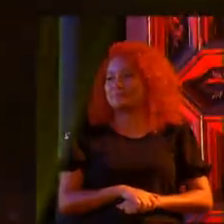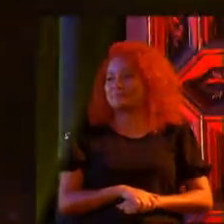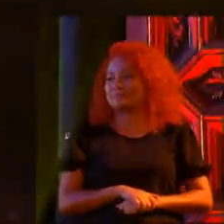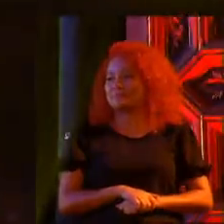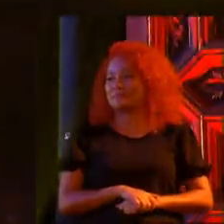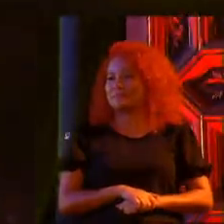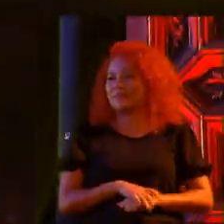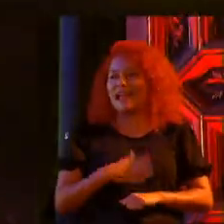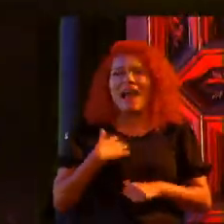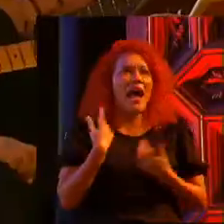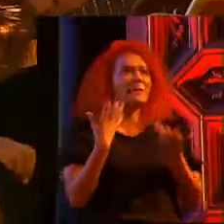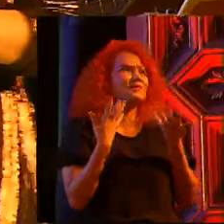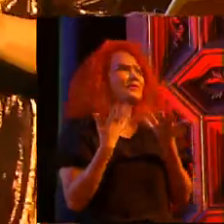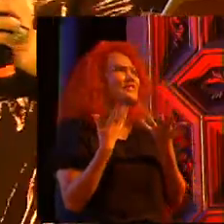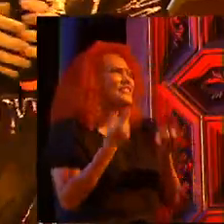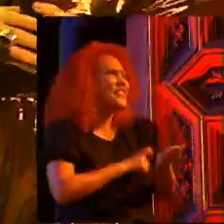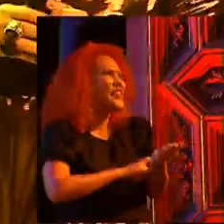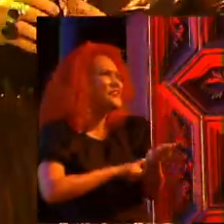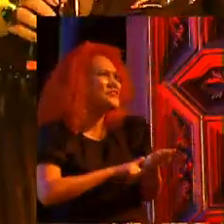Ai, meu Deus, estou nervosa.